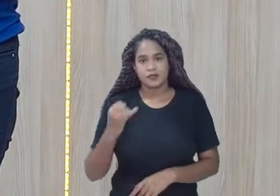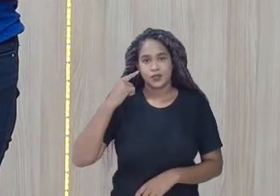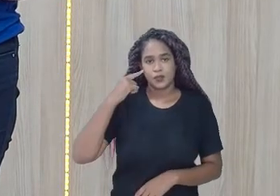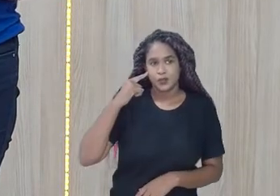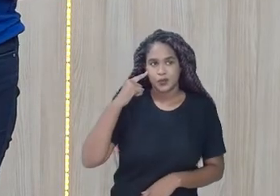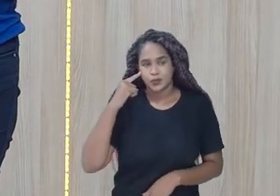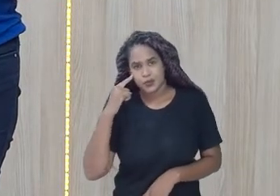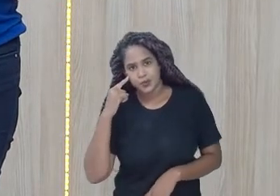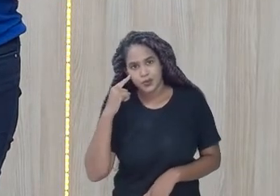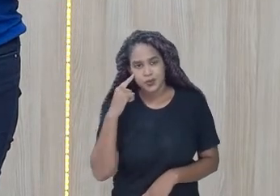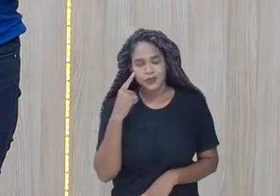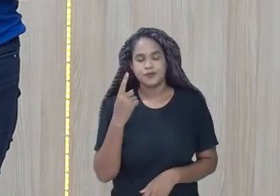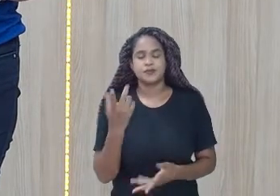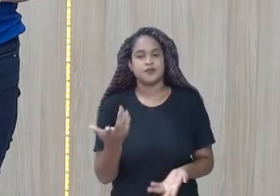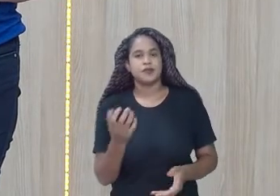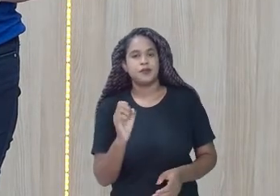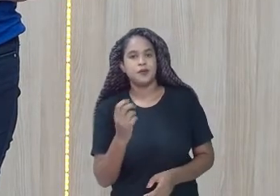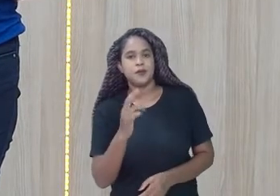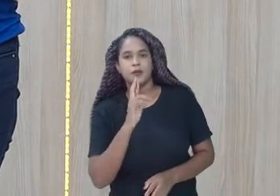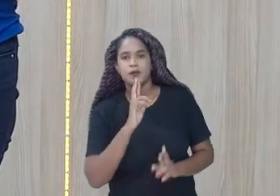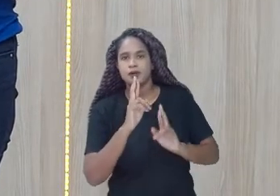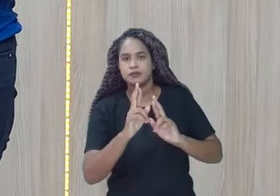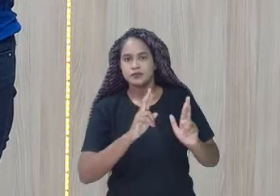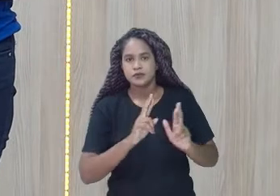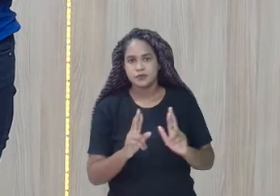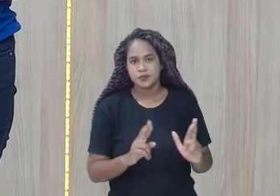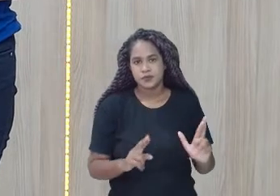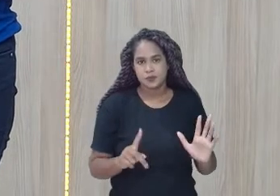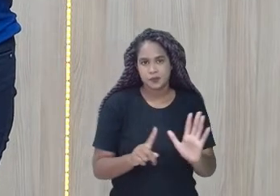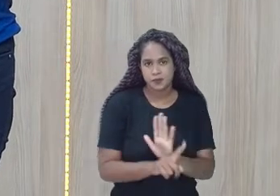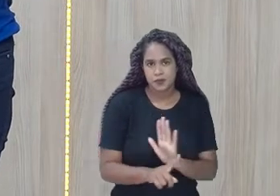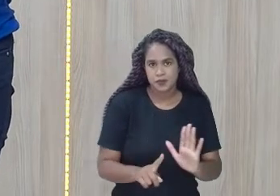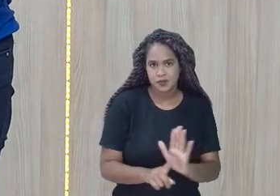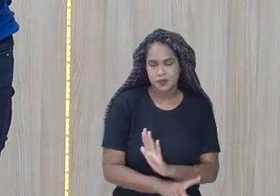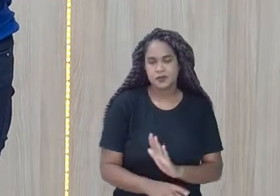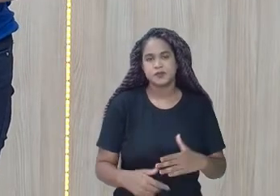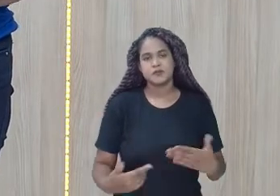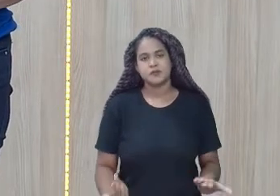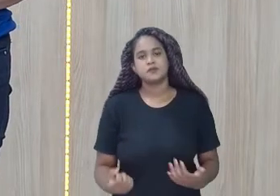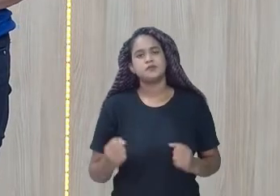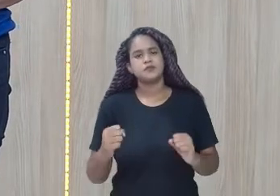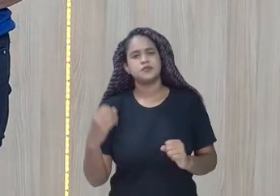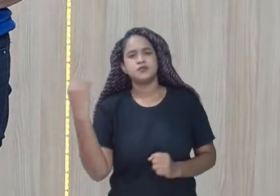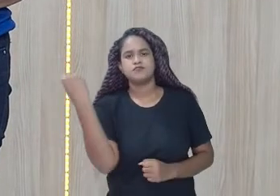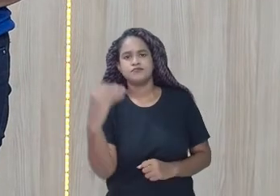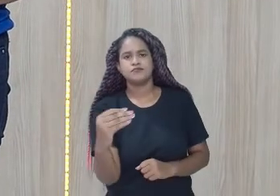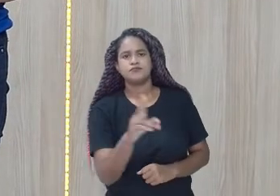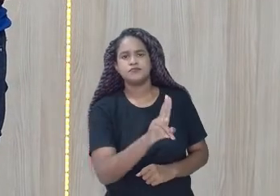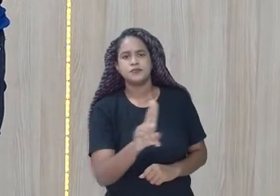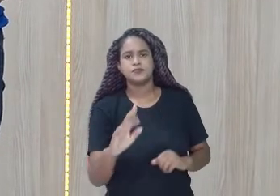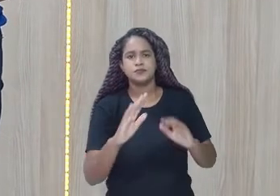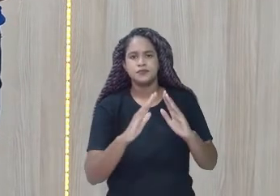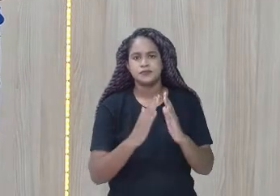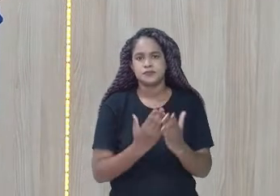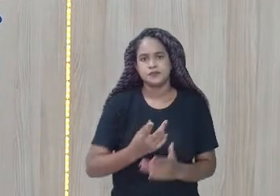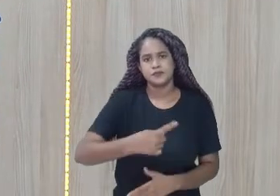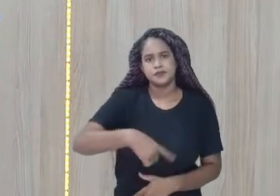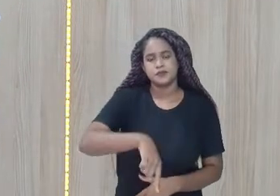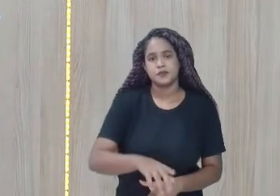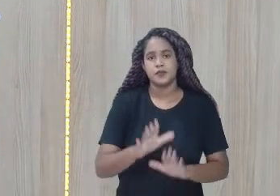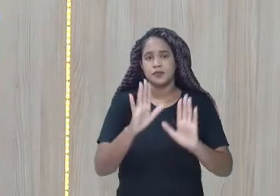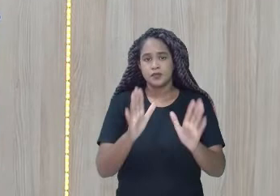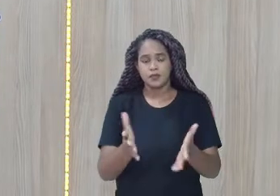dúvidas, para responder perguntas durante a nossa aula, identifiquem-se, coloquem o nome da escola de vocês. Desde já agradeço